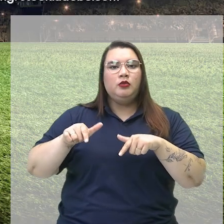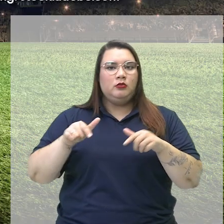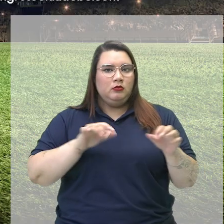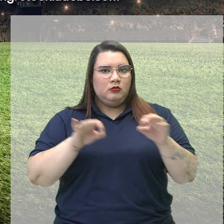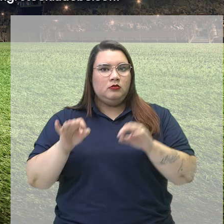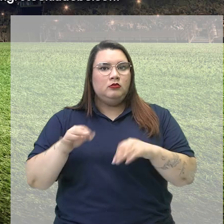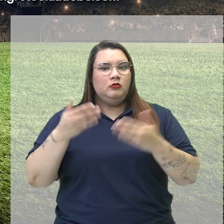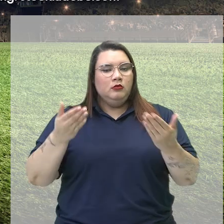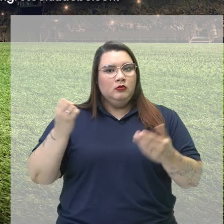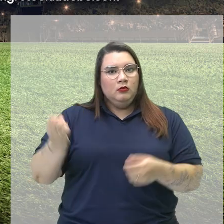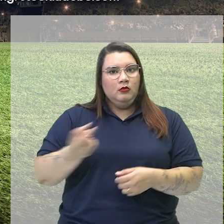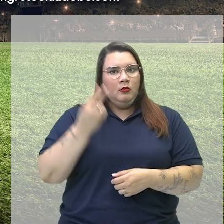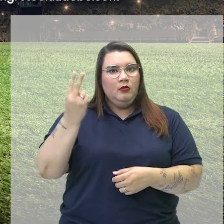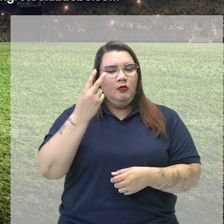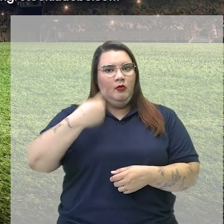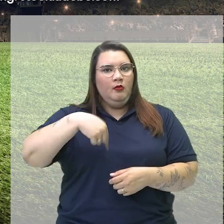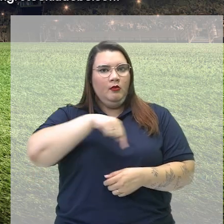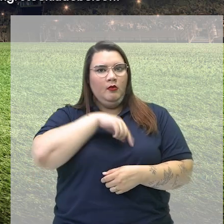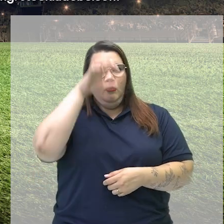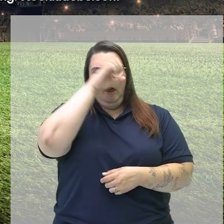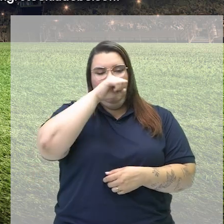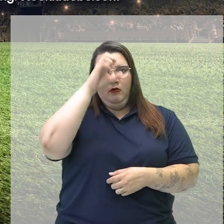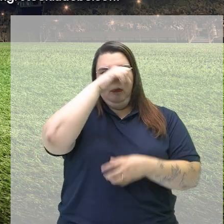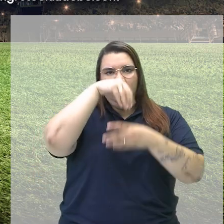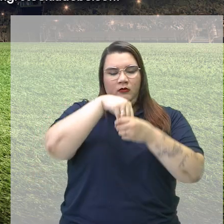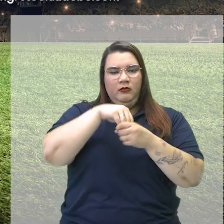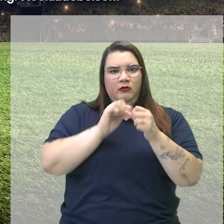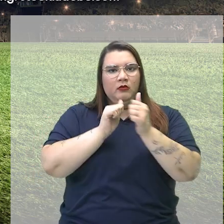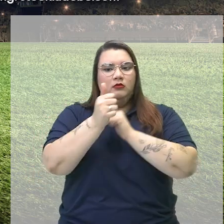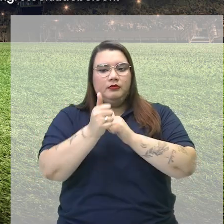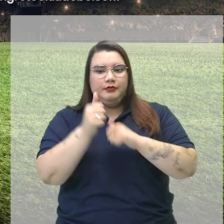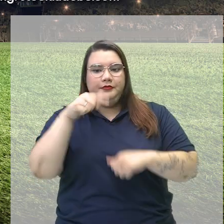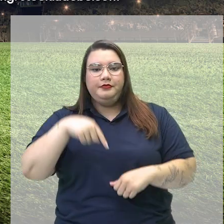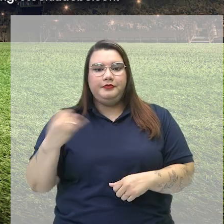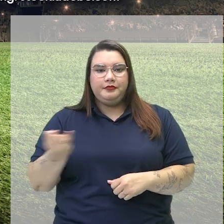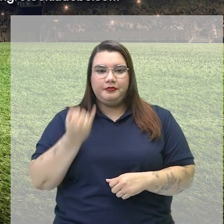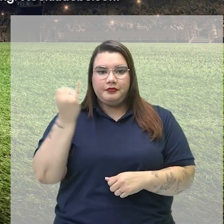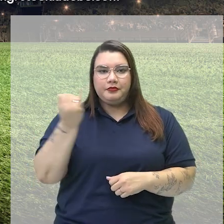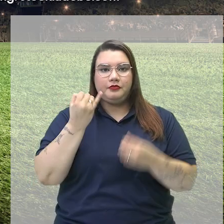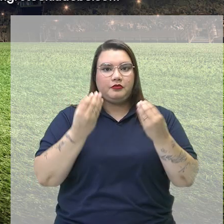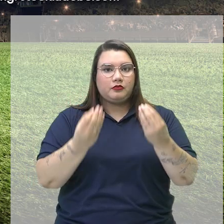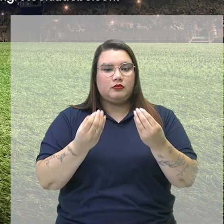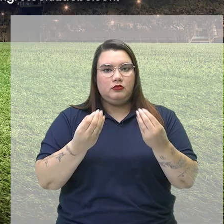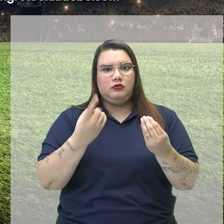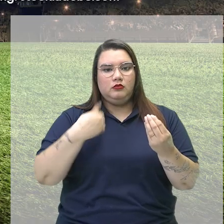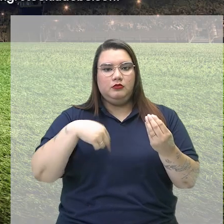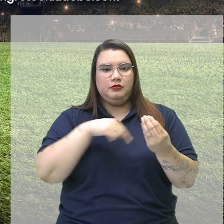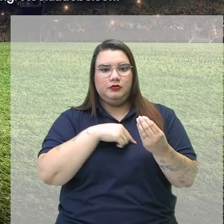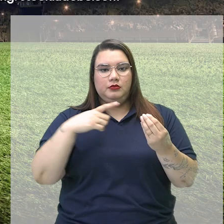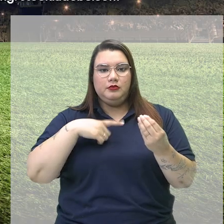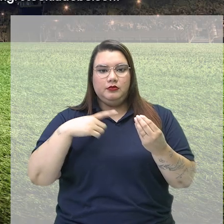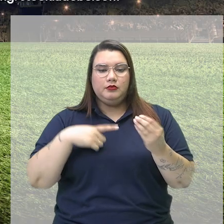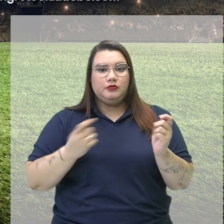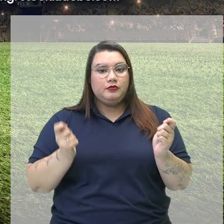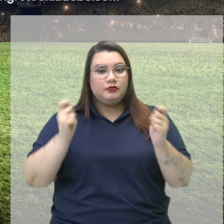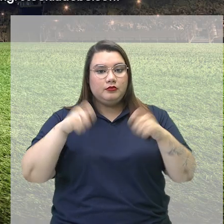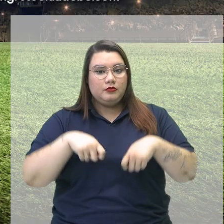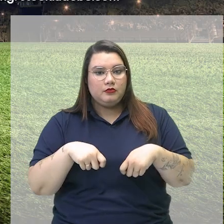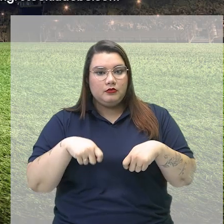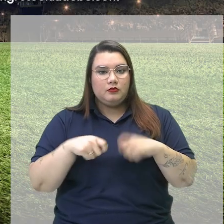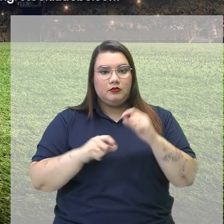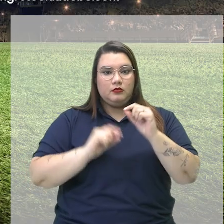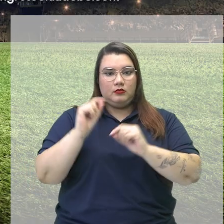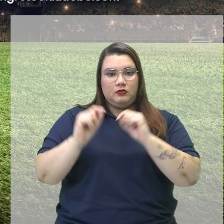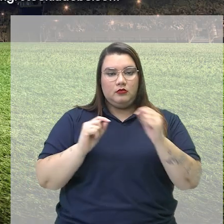são ensinados dentro do esporte são super importantes para que a gente aumente ali a nossa questão